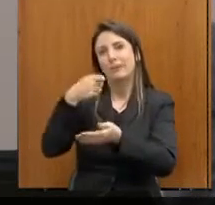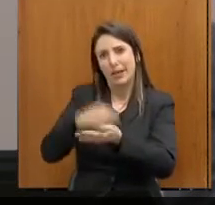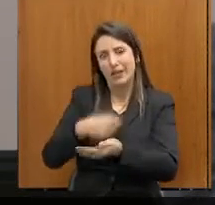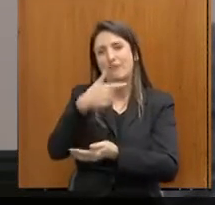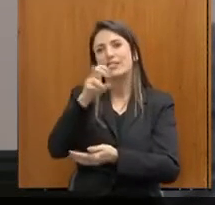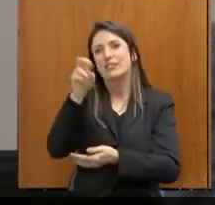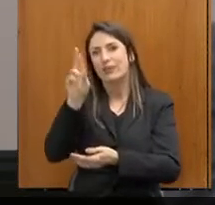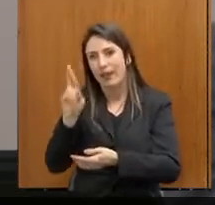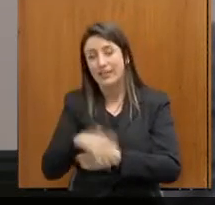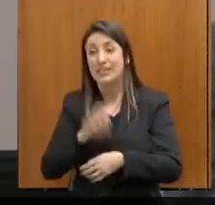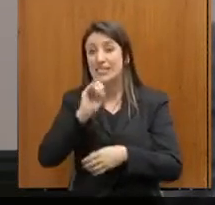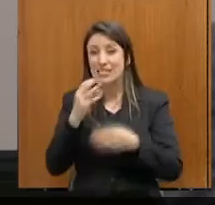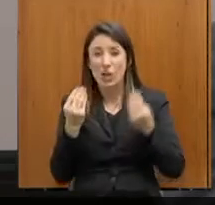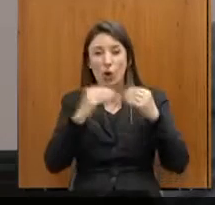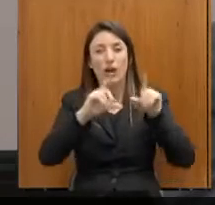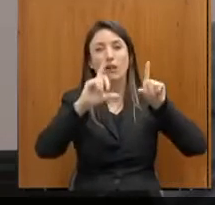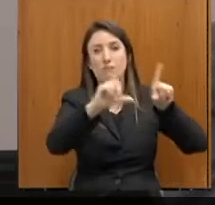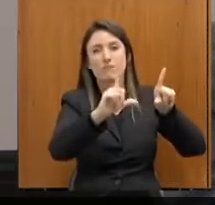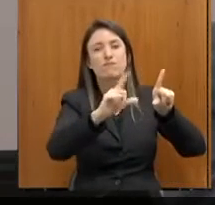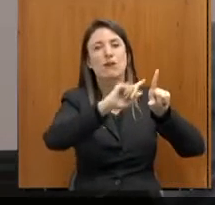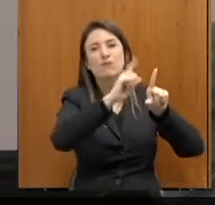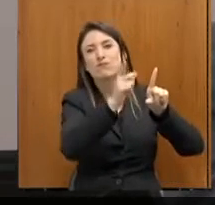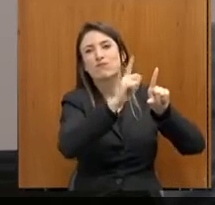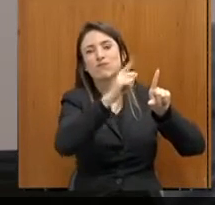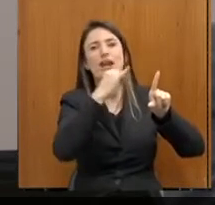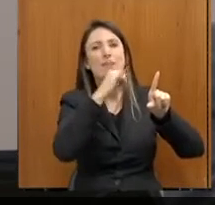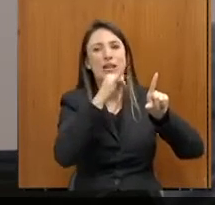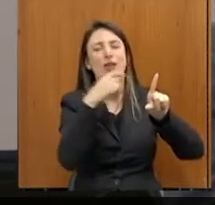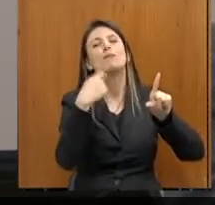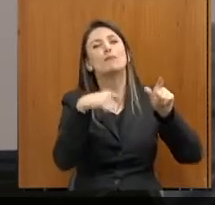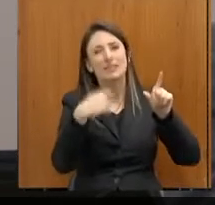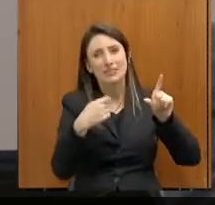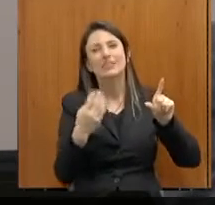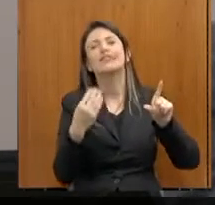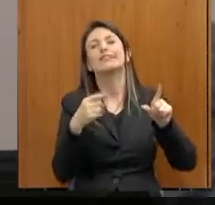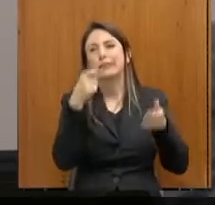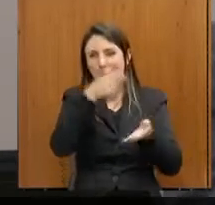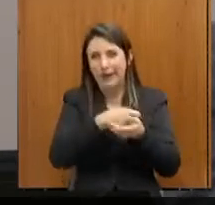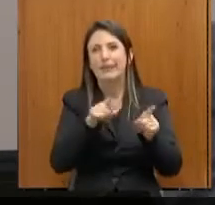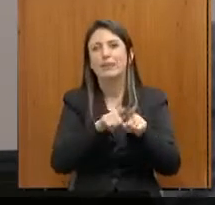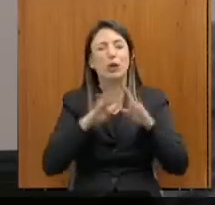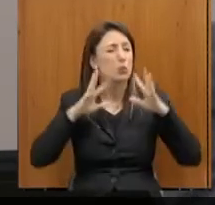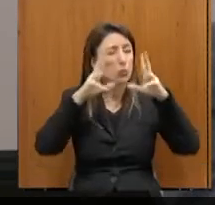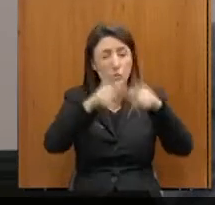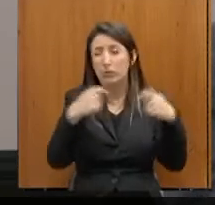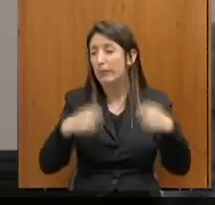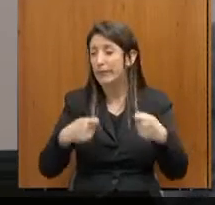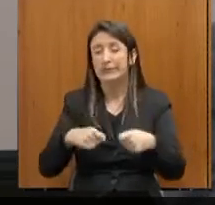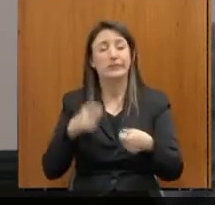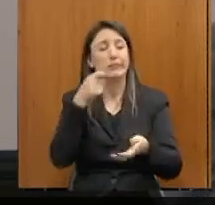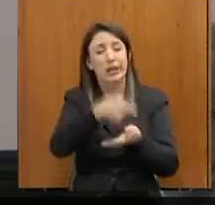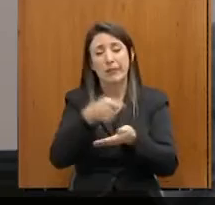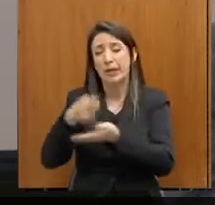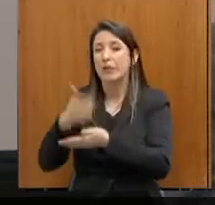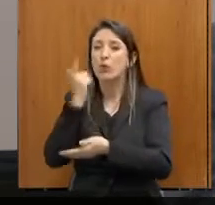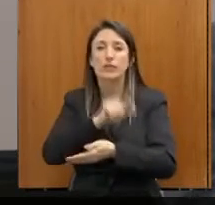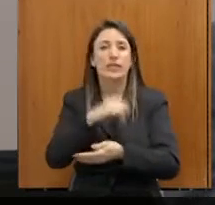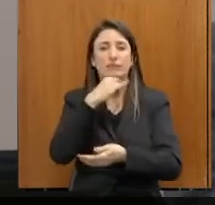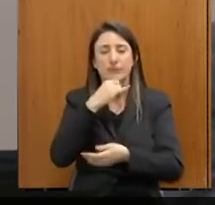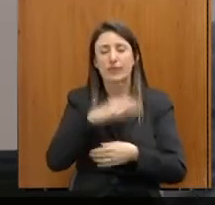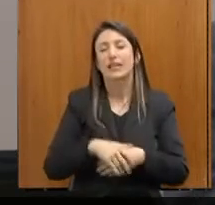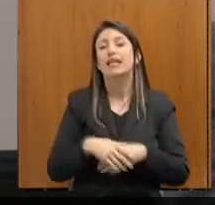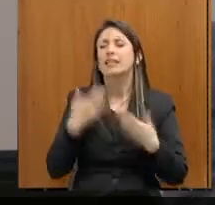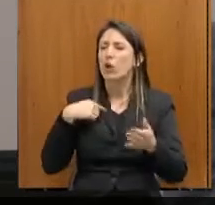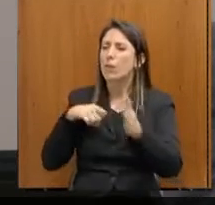tem que pagar também tudo hoje tem que pagar para ter energia dentro da sua casa eu perguntei se dentro da Cemig tem algum a quantidade de ar